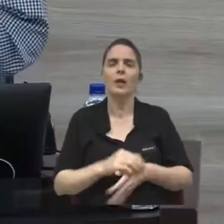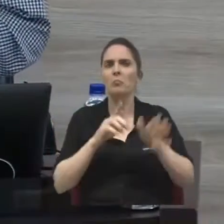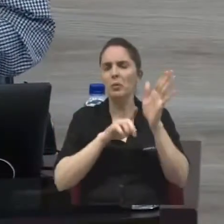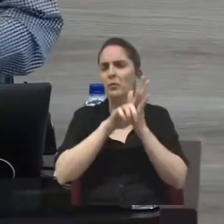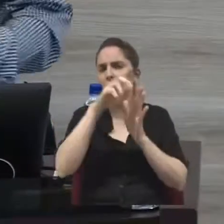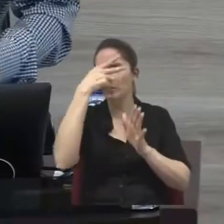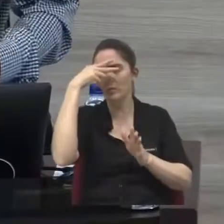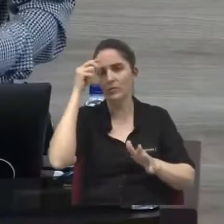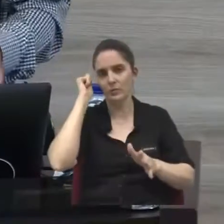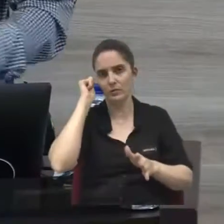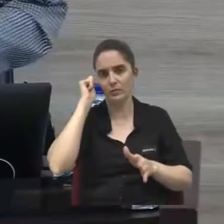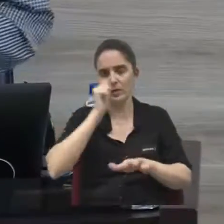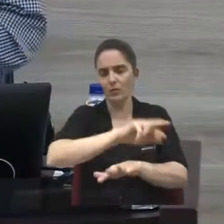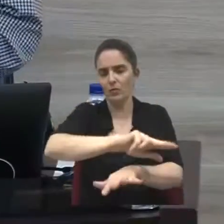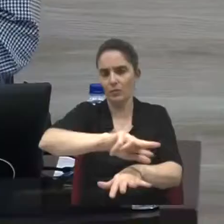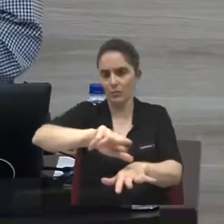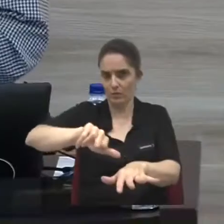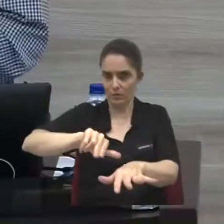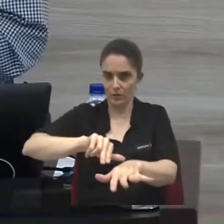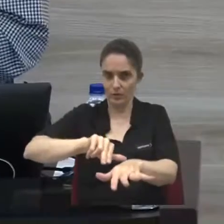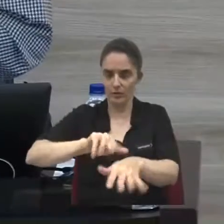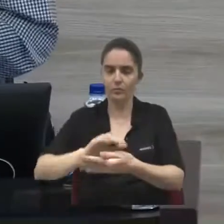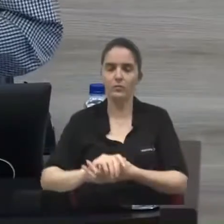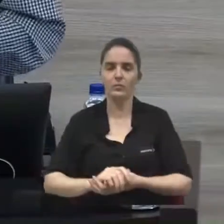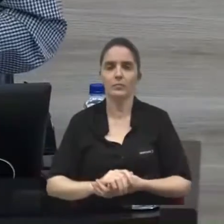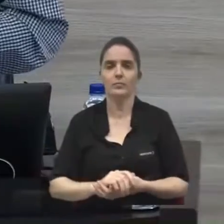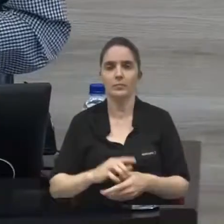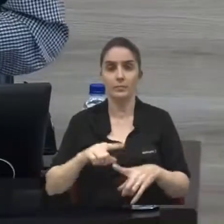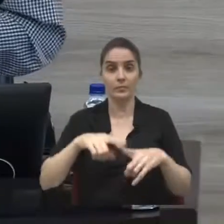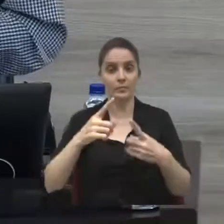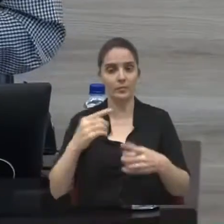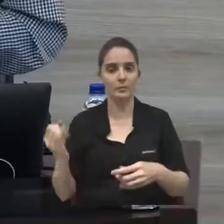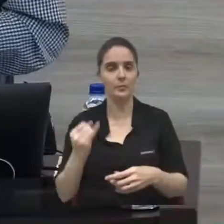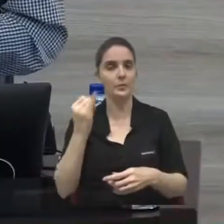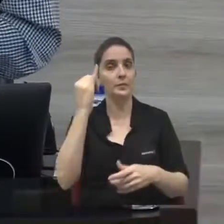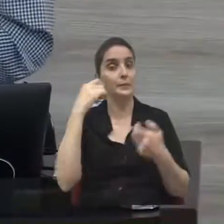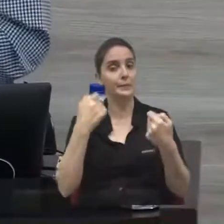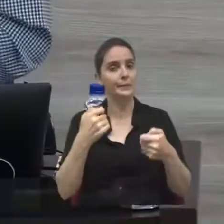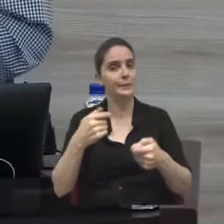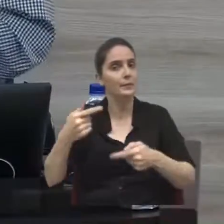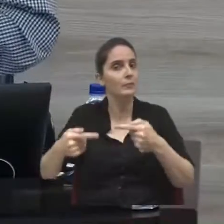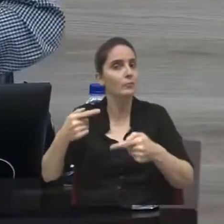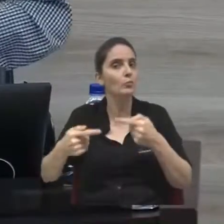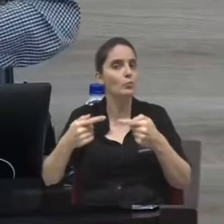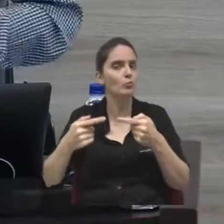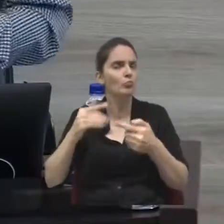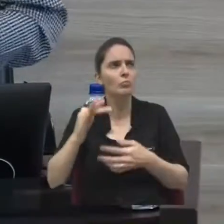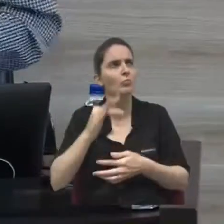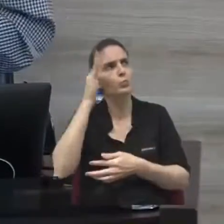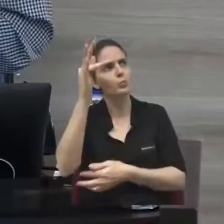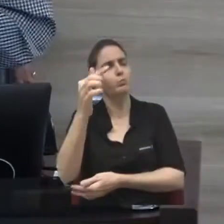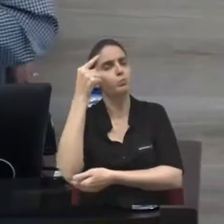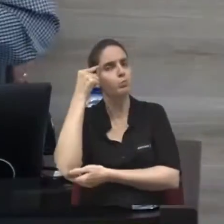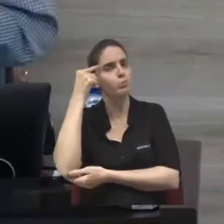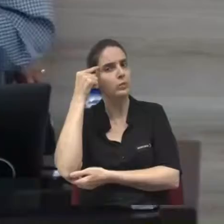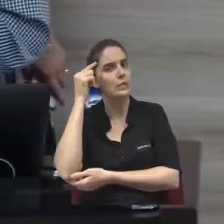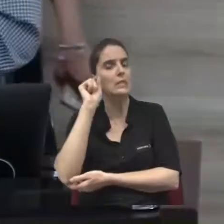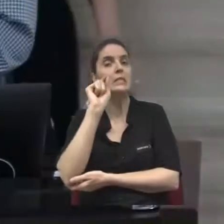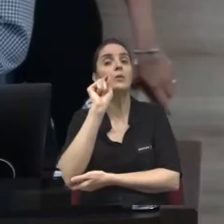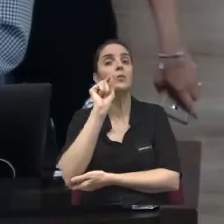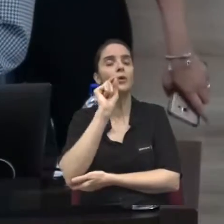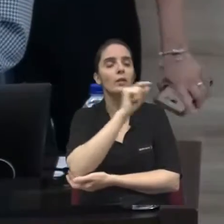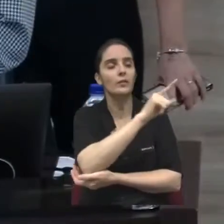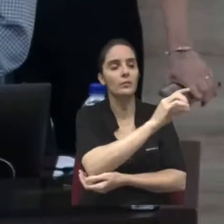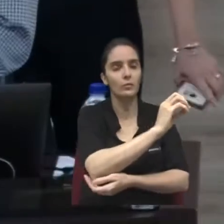E acho que um fator importante que devemos discutir, talvez para o futuro, é a questão do zoológico municipal. Nós